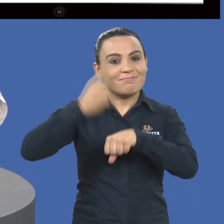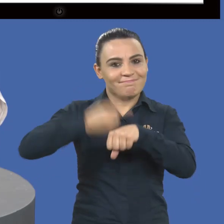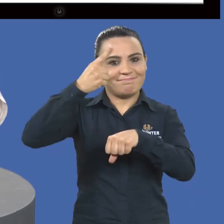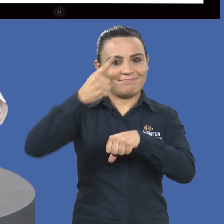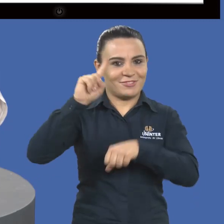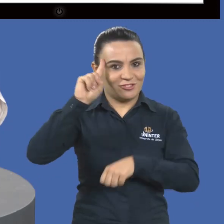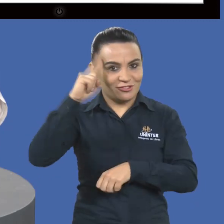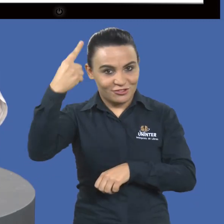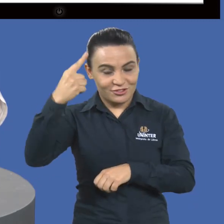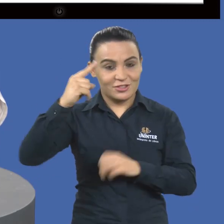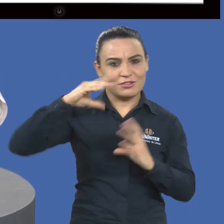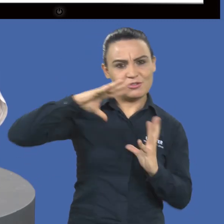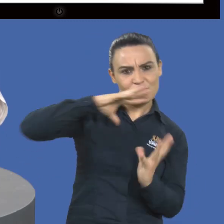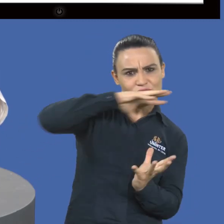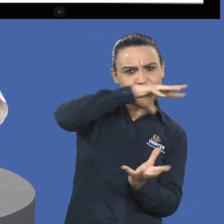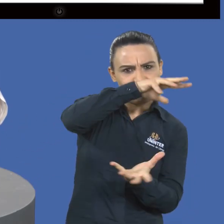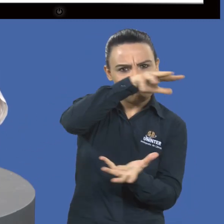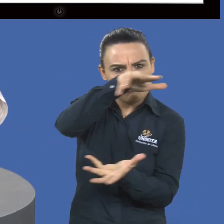é comemorado